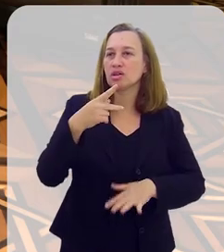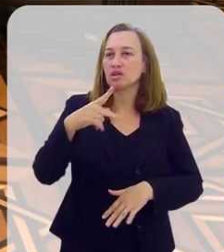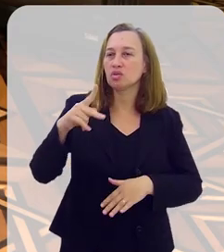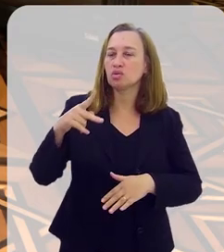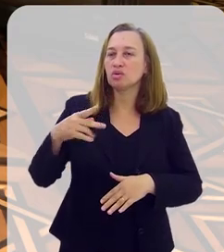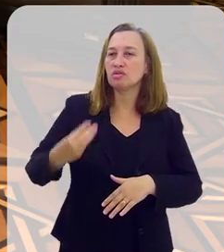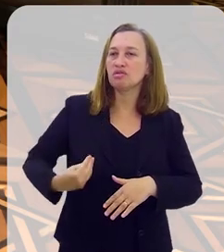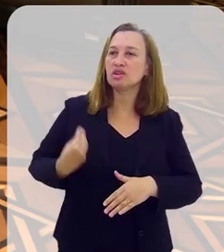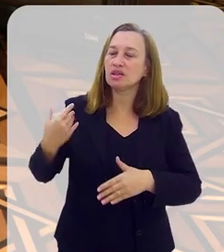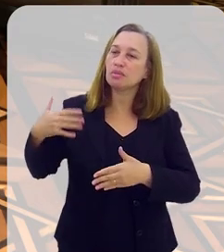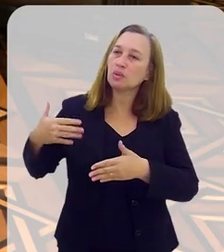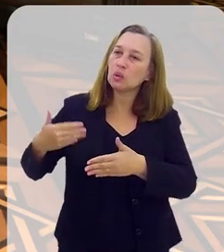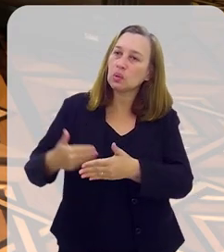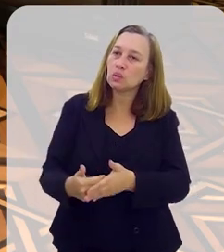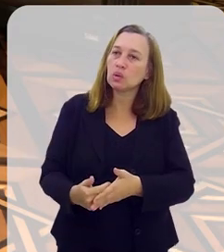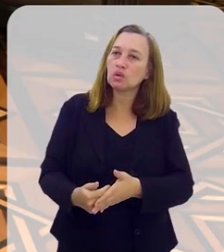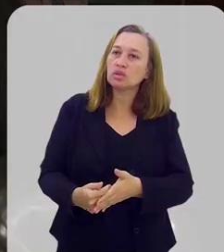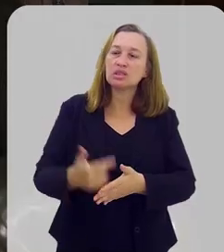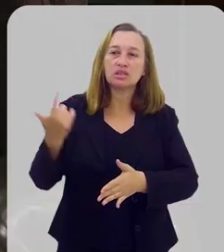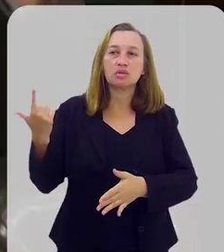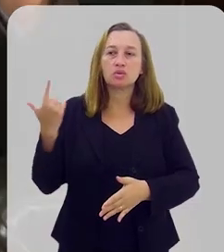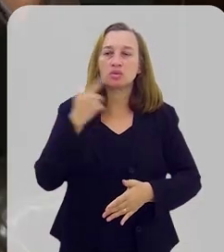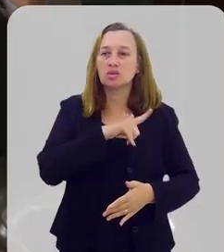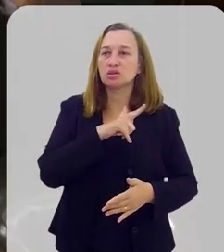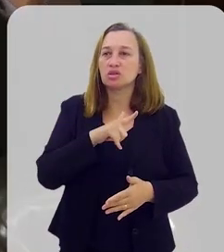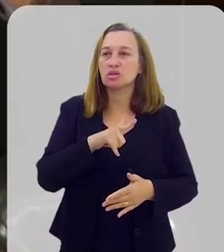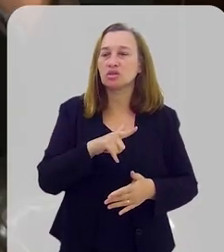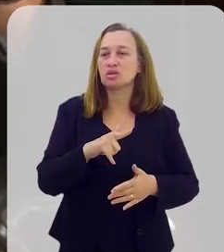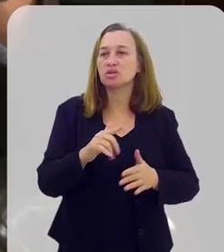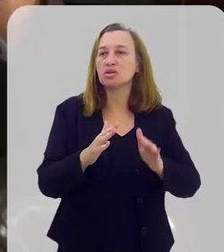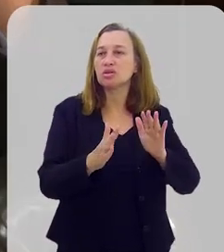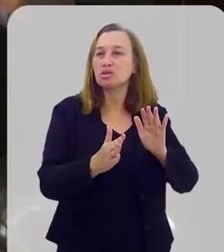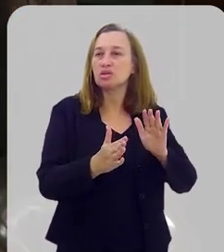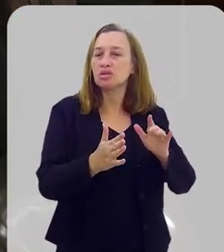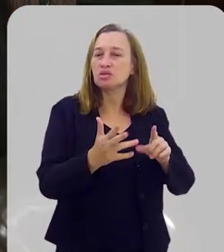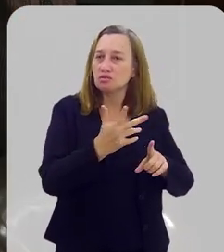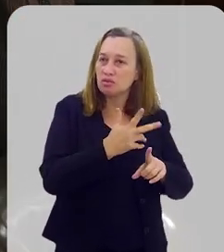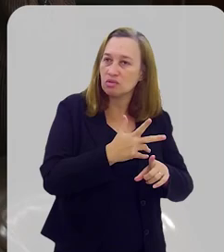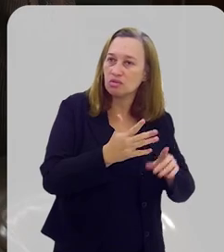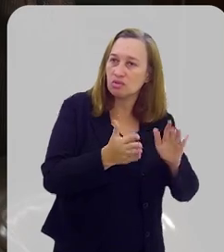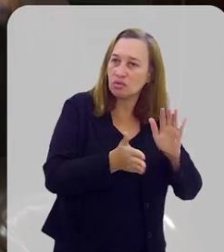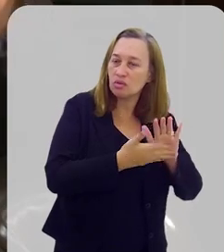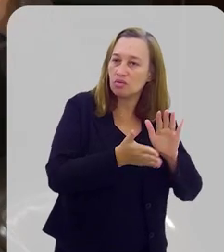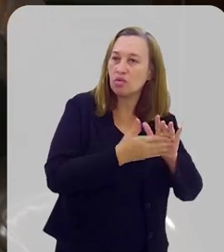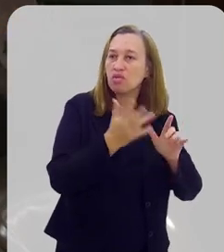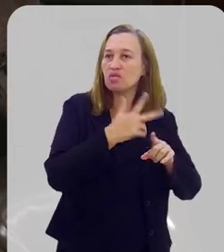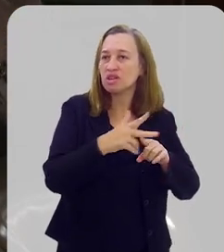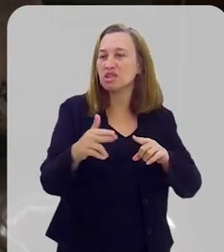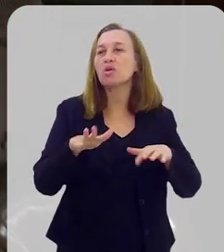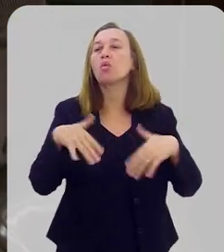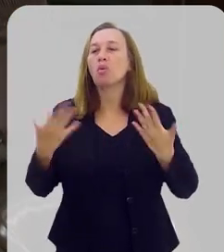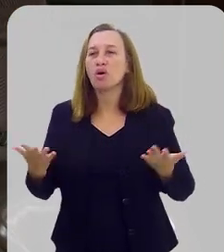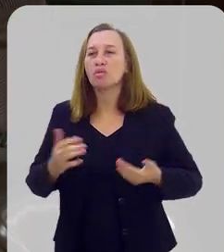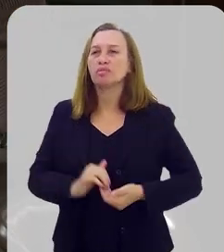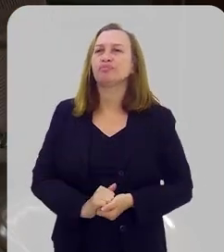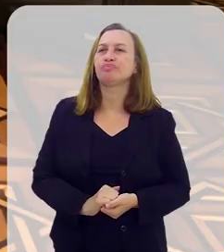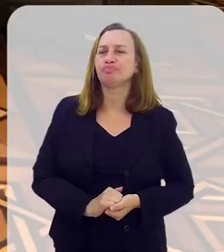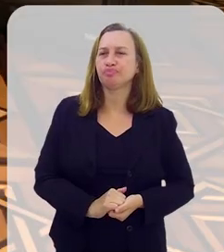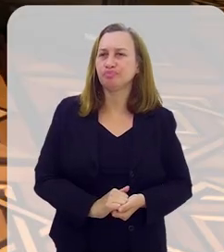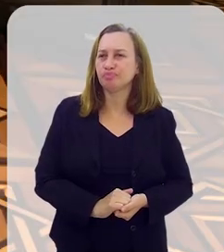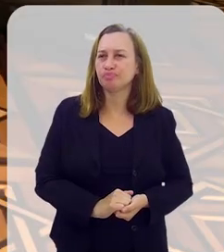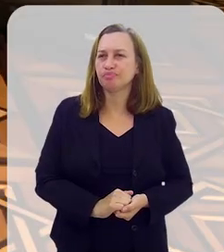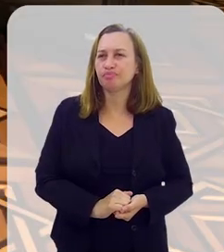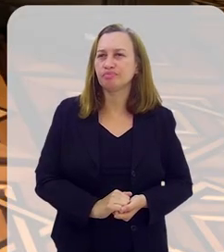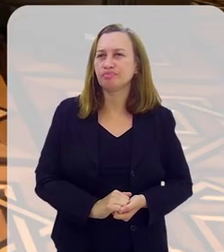a sua estrada foi aonde você ganhou Esse concurso onde você participou Qual foi a música